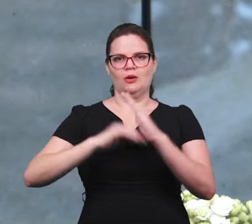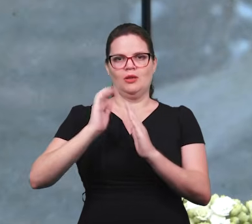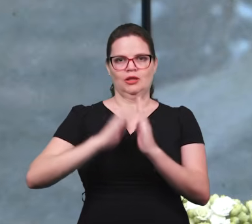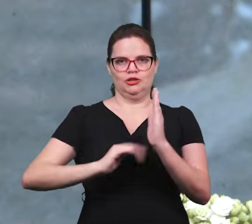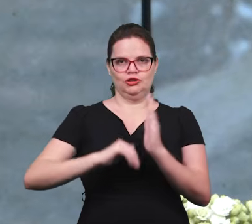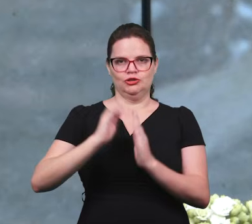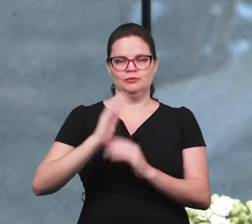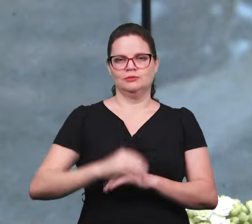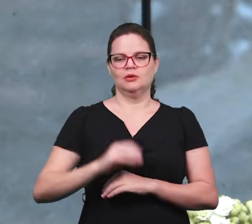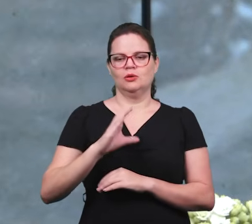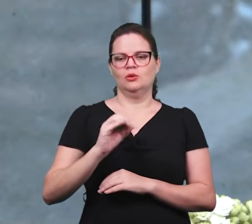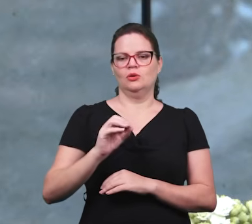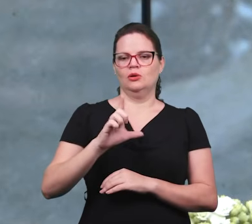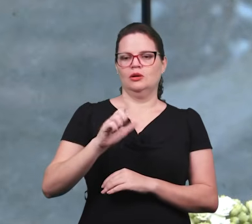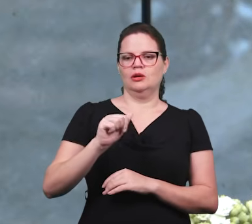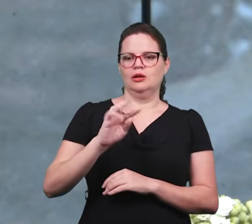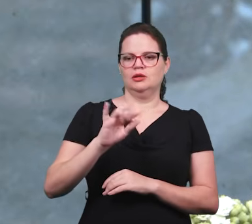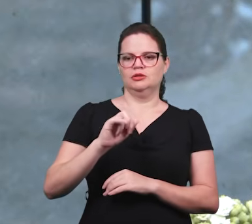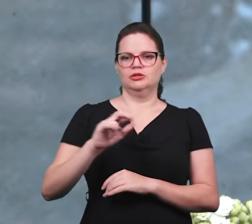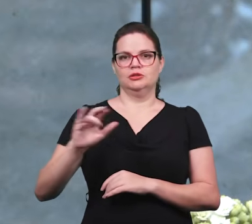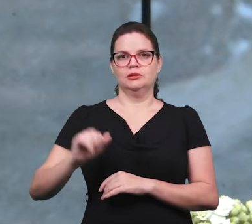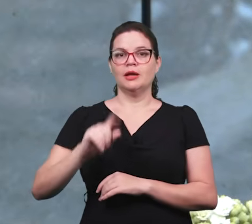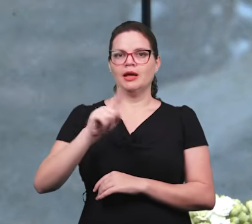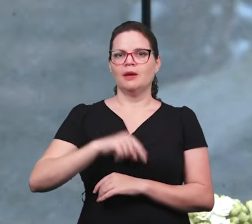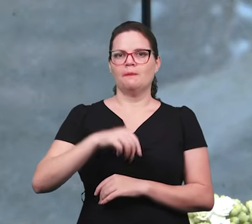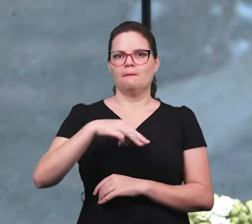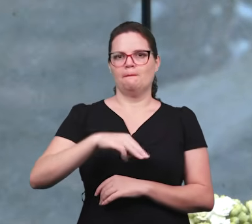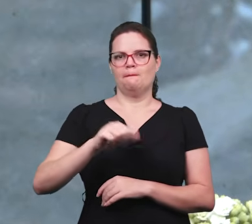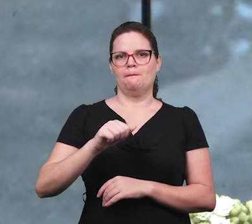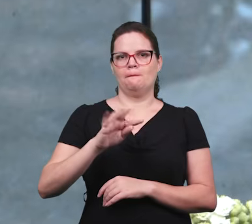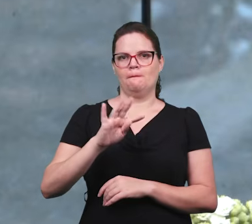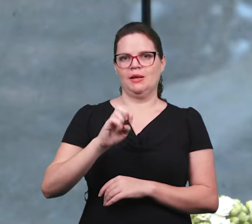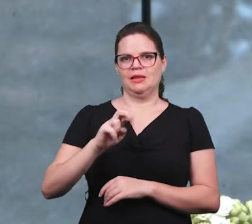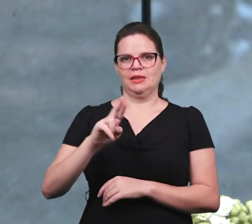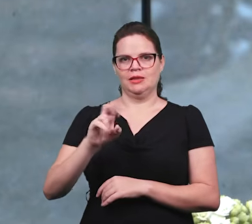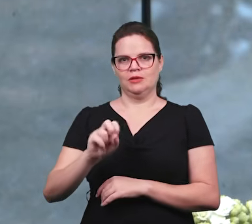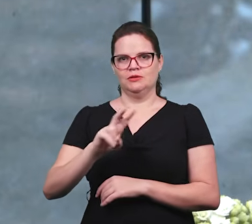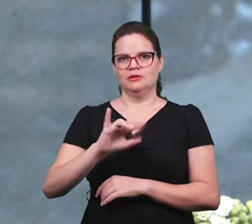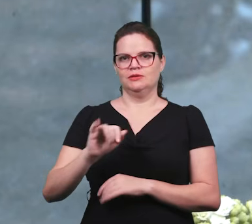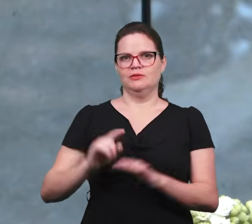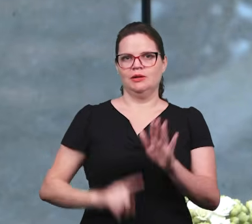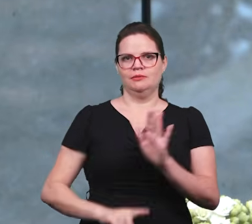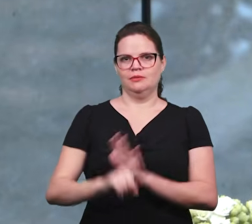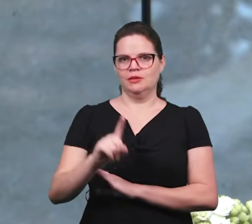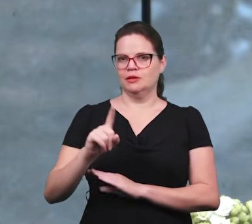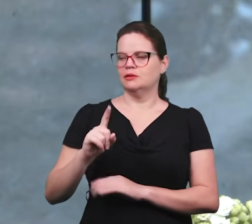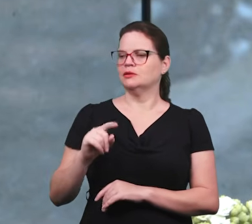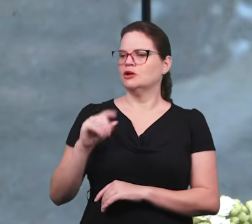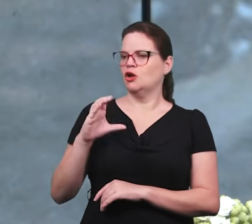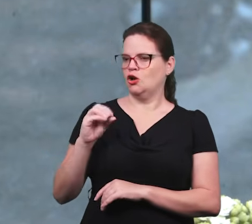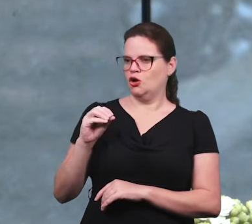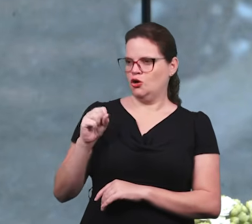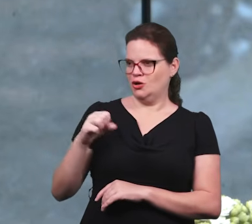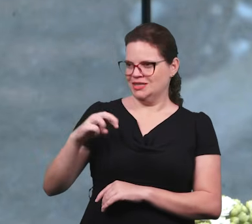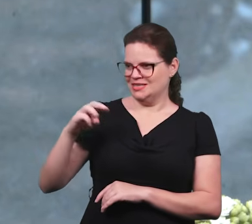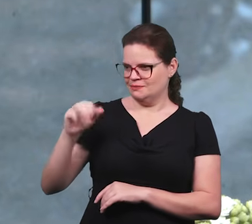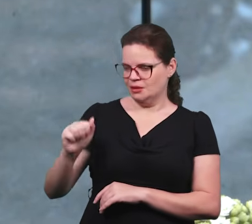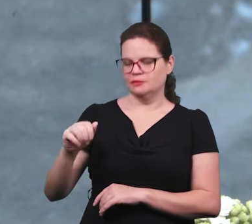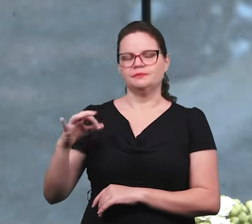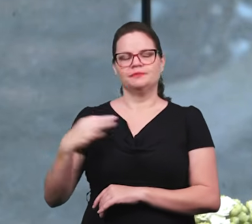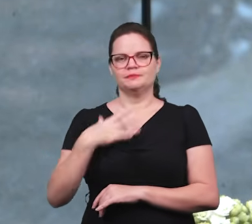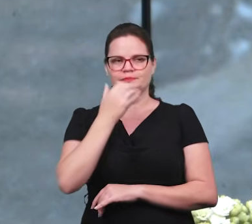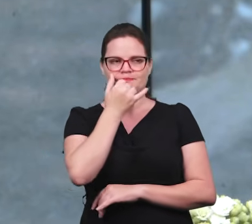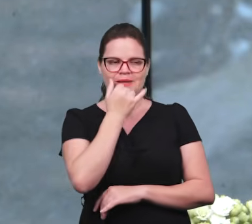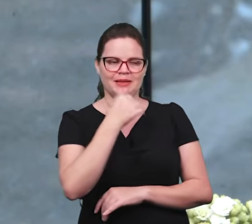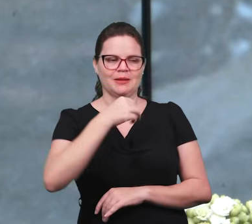essa pergunta é o Matheus Cosma da Silva, ou Costa da Silva. Matheus Cosma da Silva, perdão,